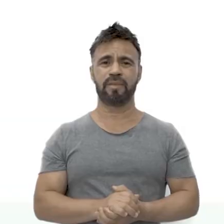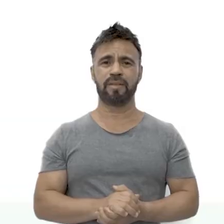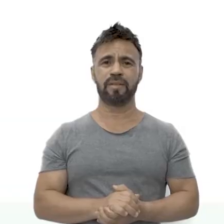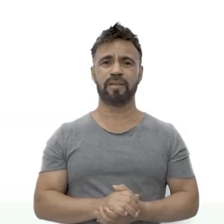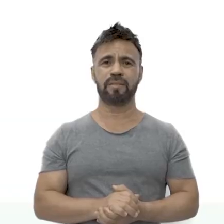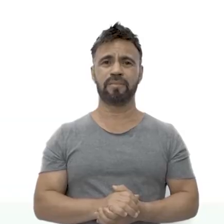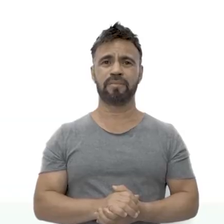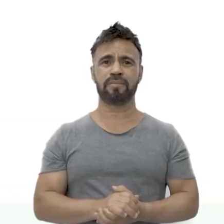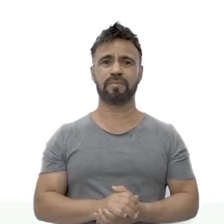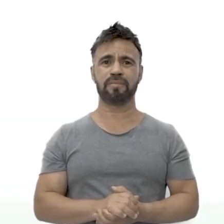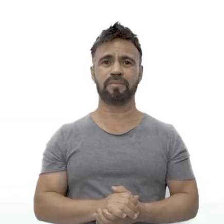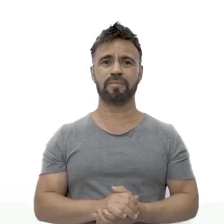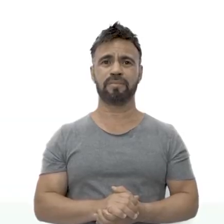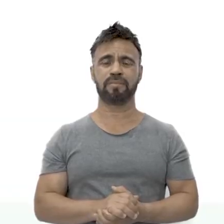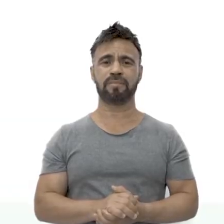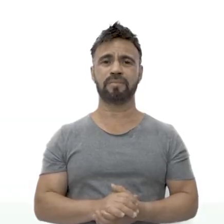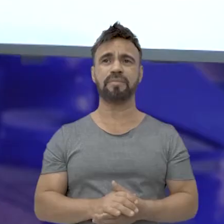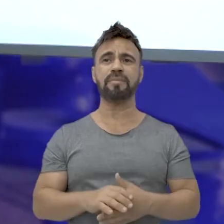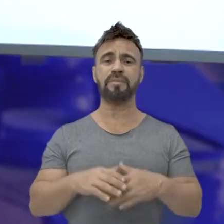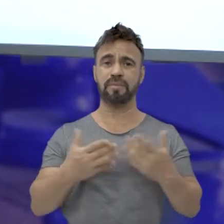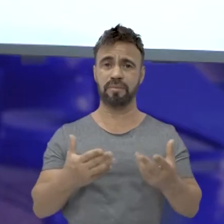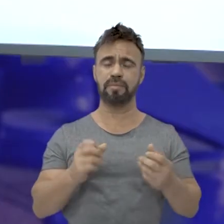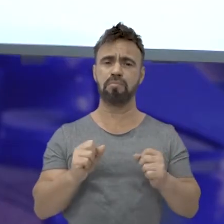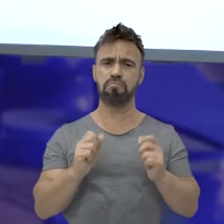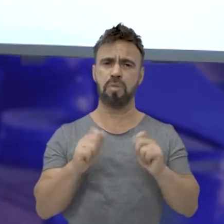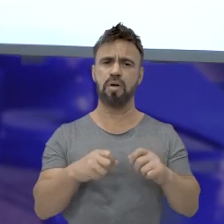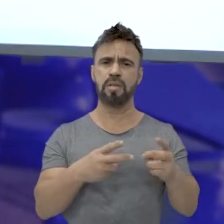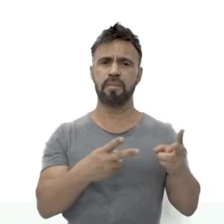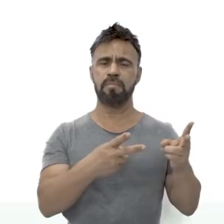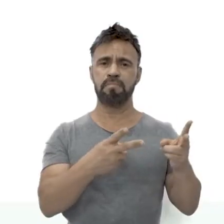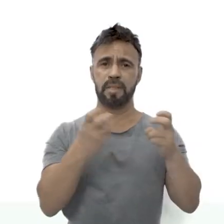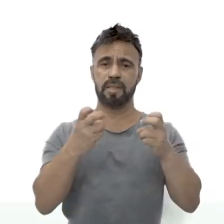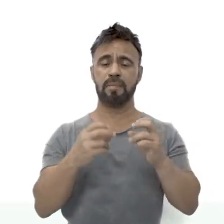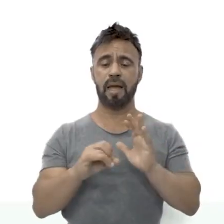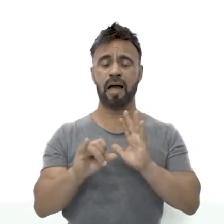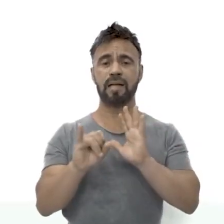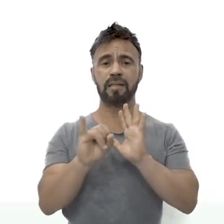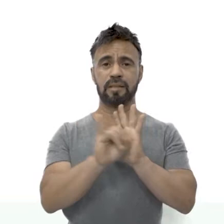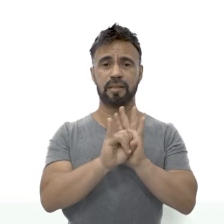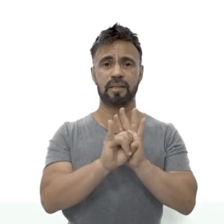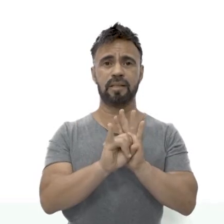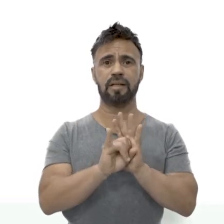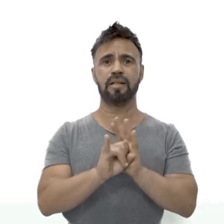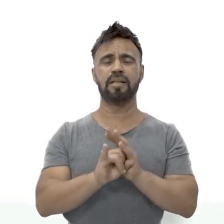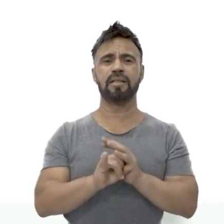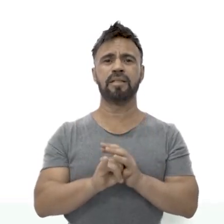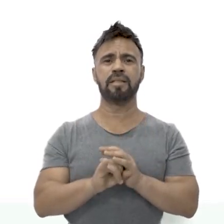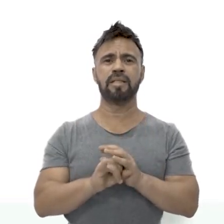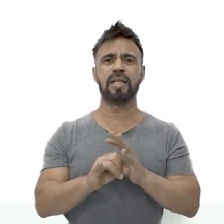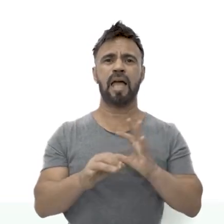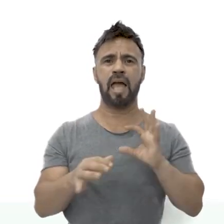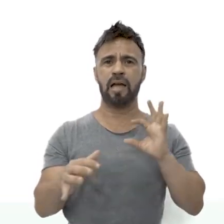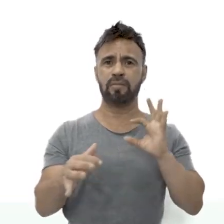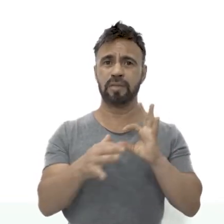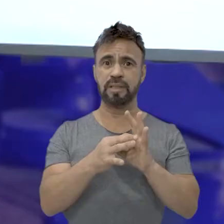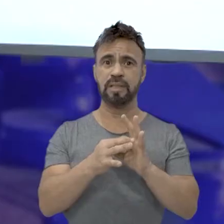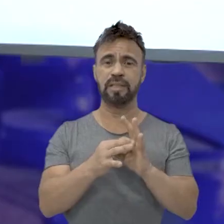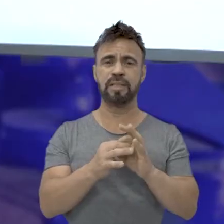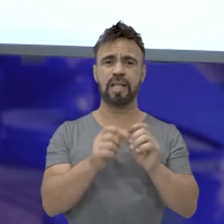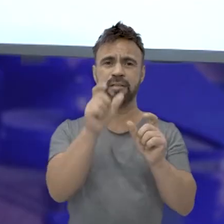Então, além do mais, como você pode perceber, a identidade ela é inseparável